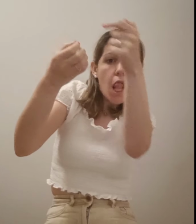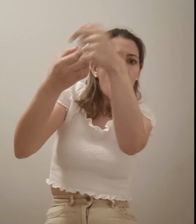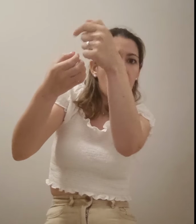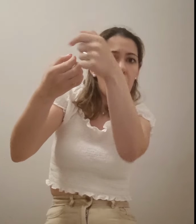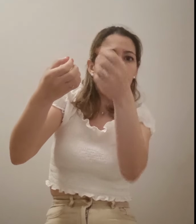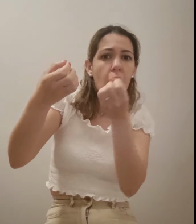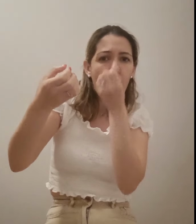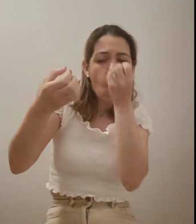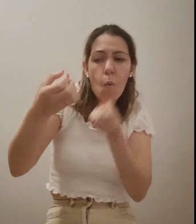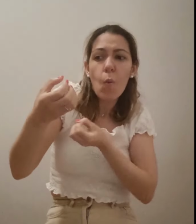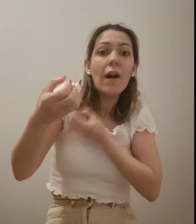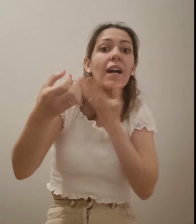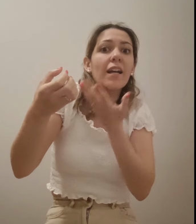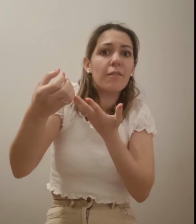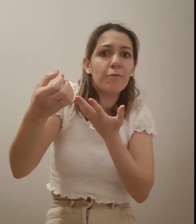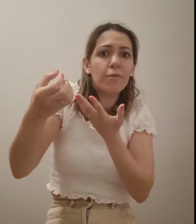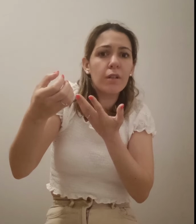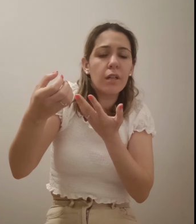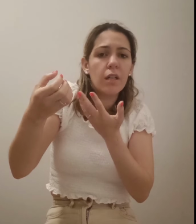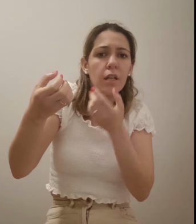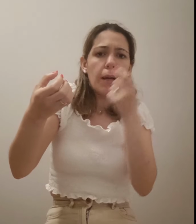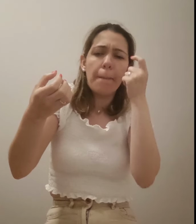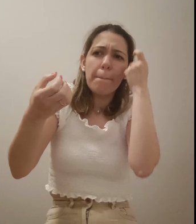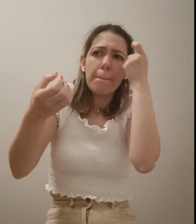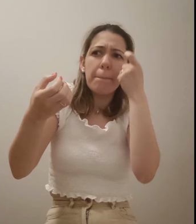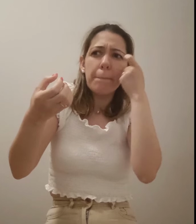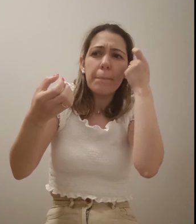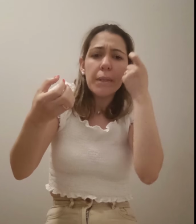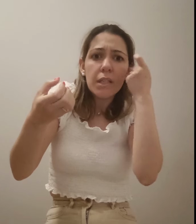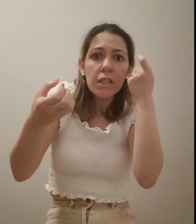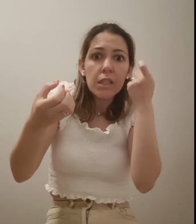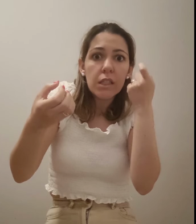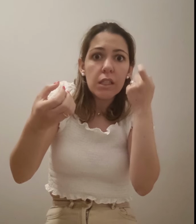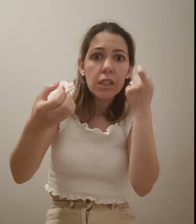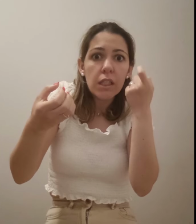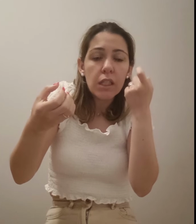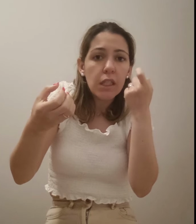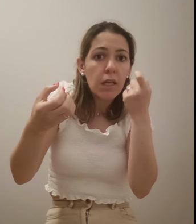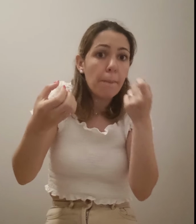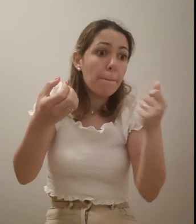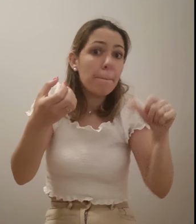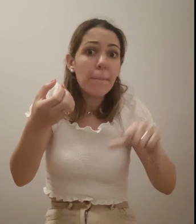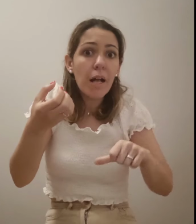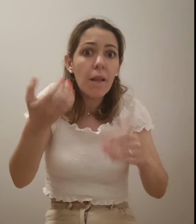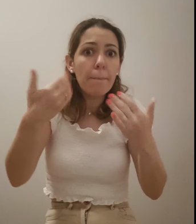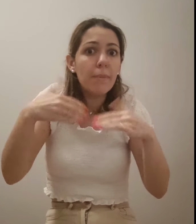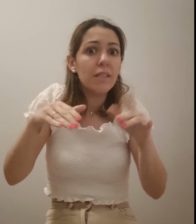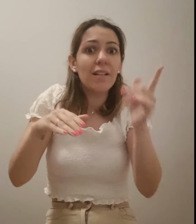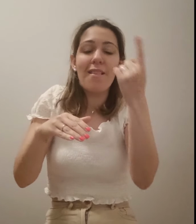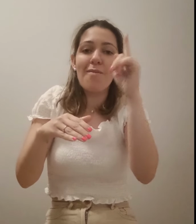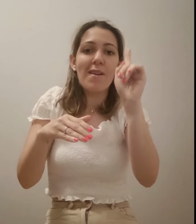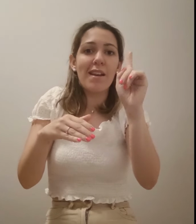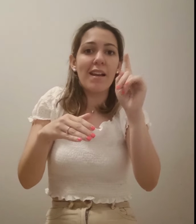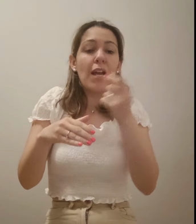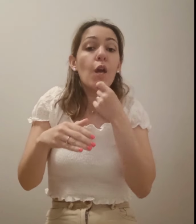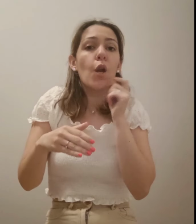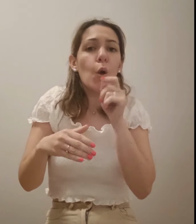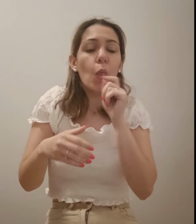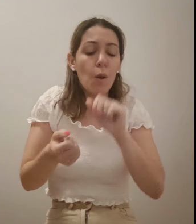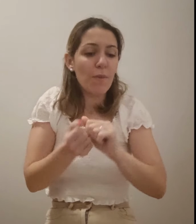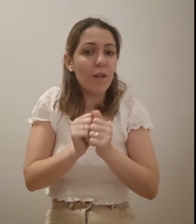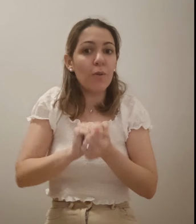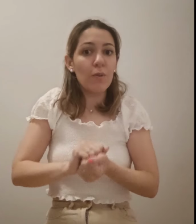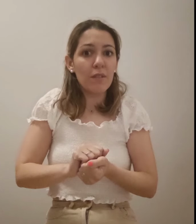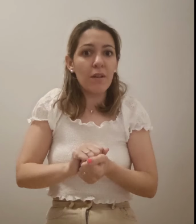para fora, julgando tratar-se de um equívoco, mas não era. Era o nome da revolução a entrar em mim, a mostrar que as armas não eram